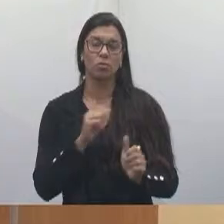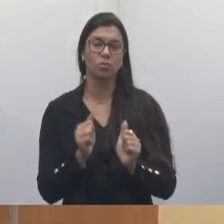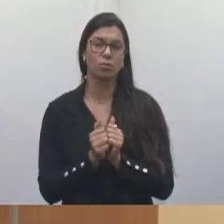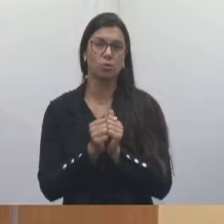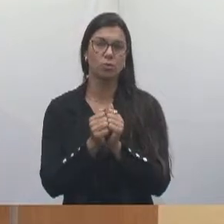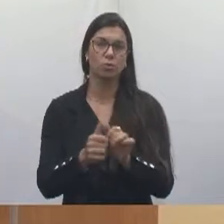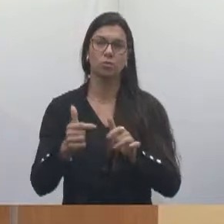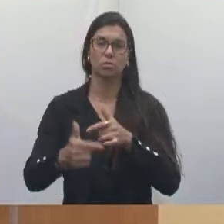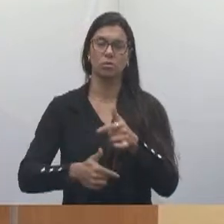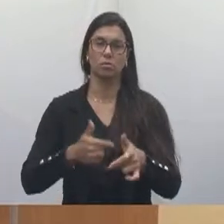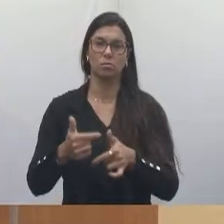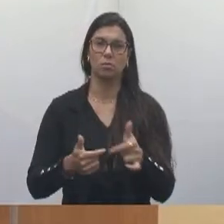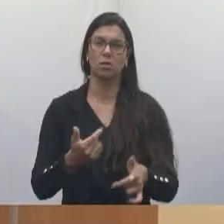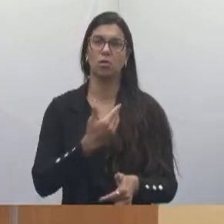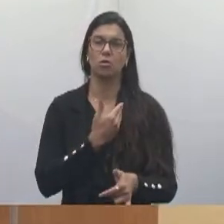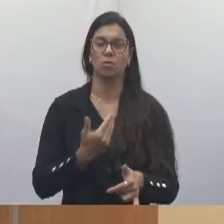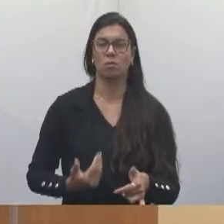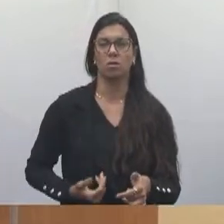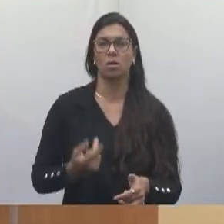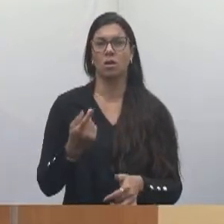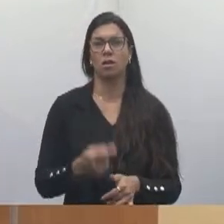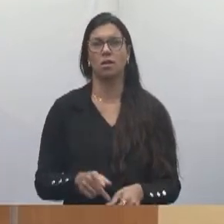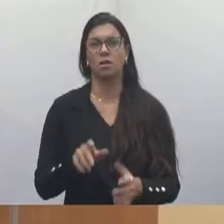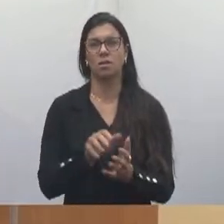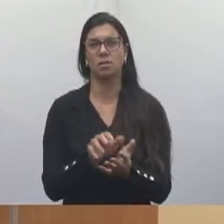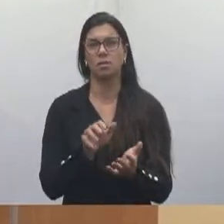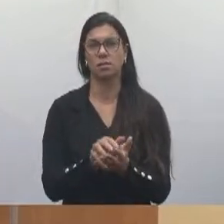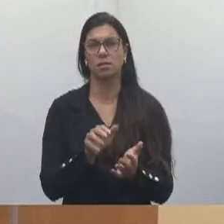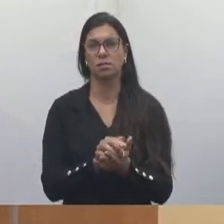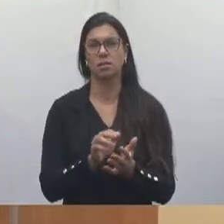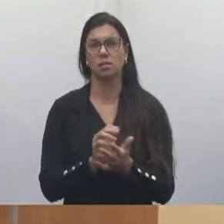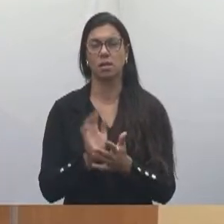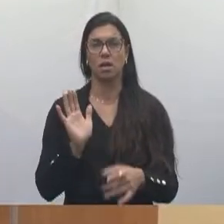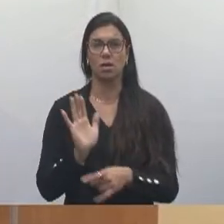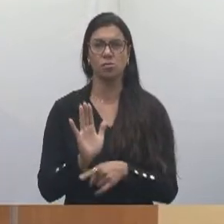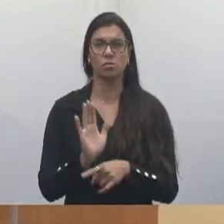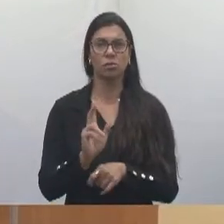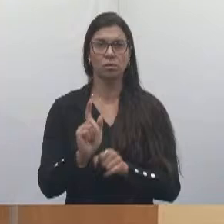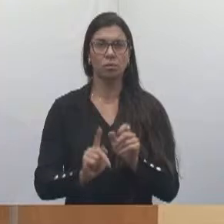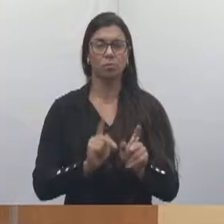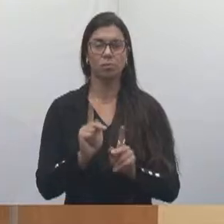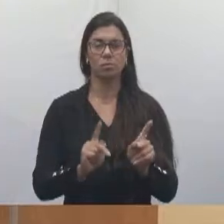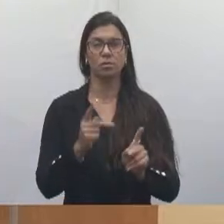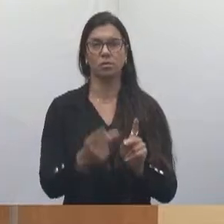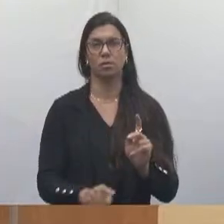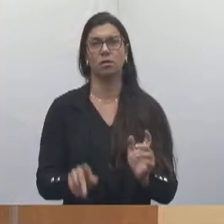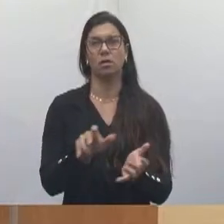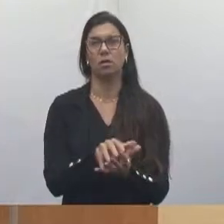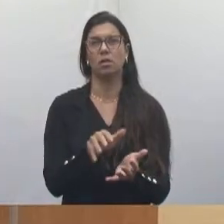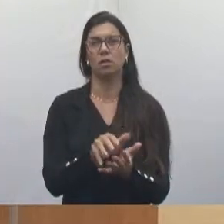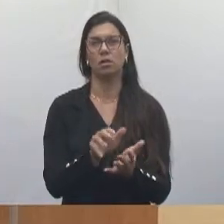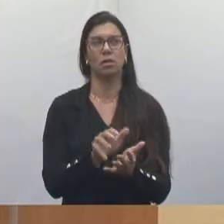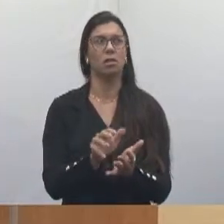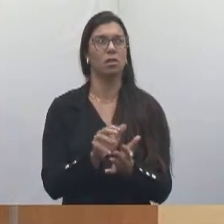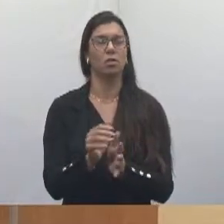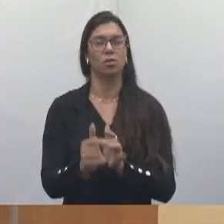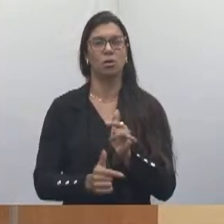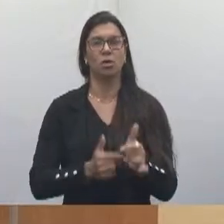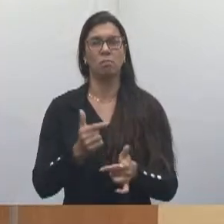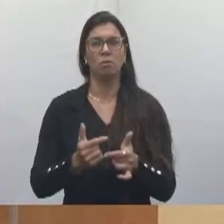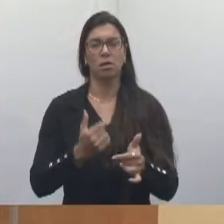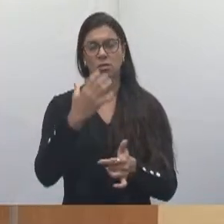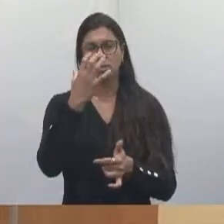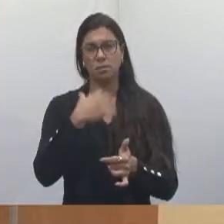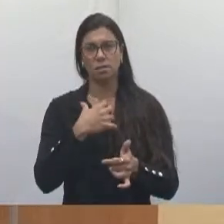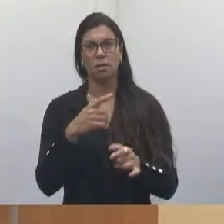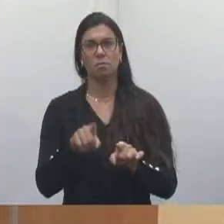continuar governando a cidade, trabalhando para o nosso povo, para a nossa população de Jacareí. Um trabalho sério, um trabalho humilde,